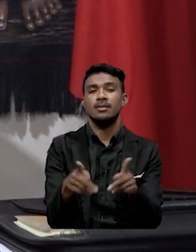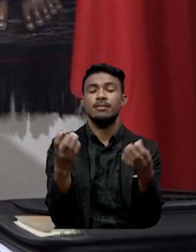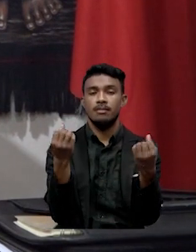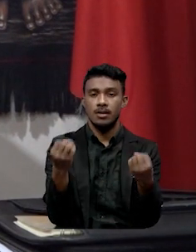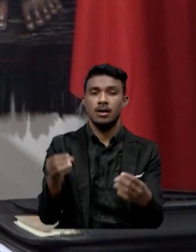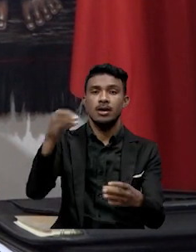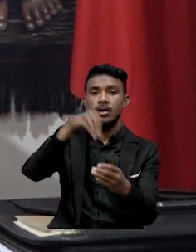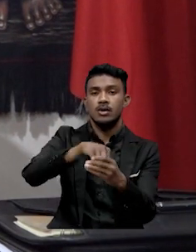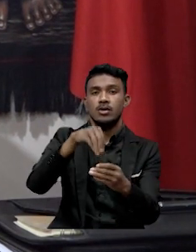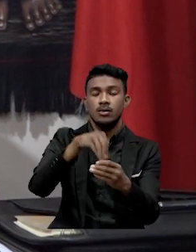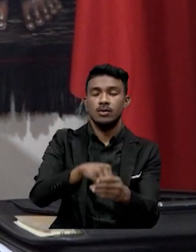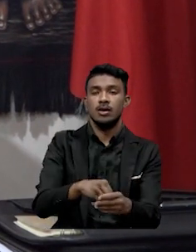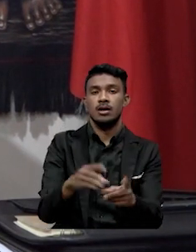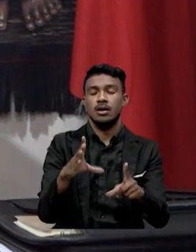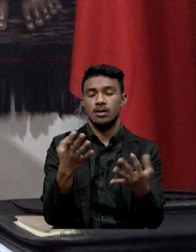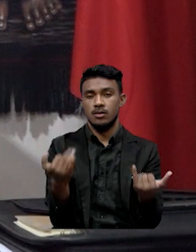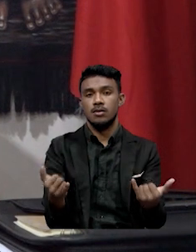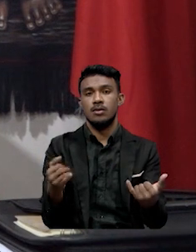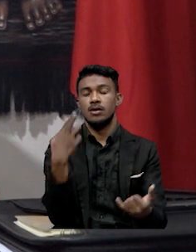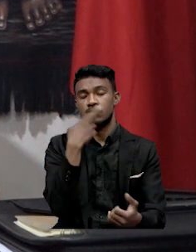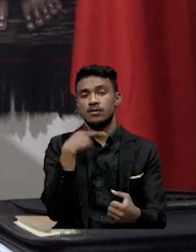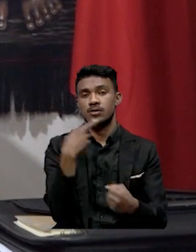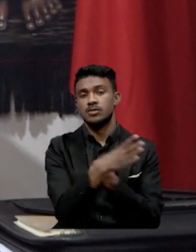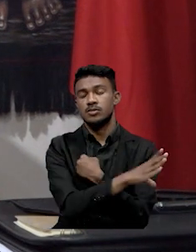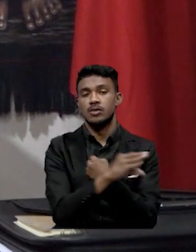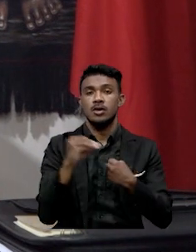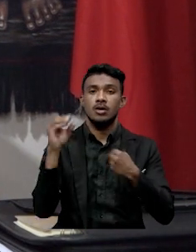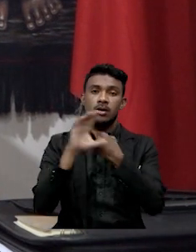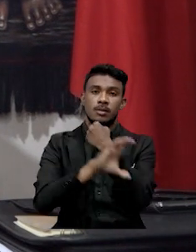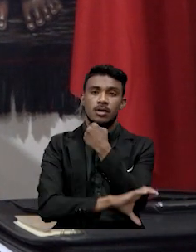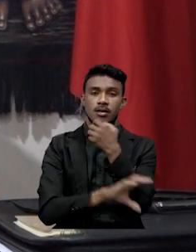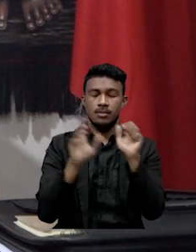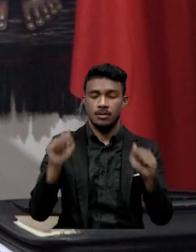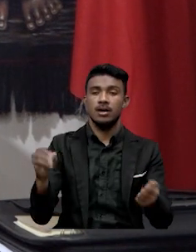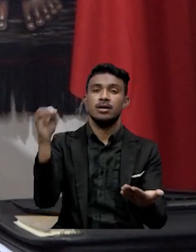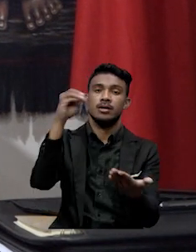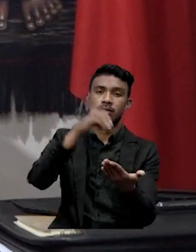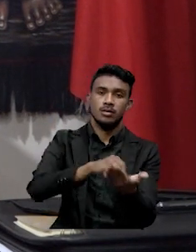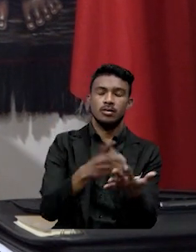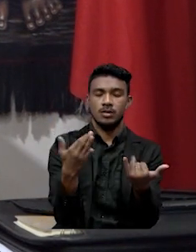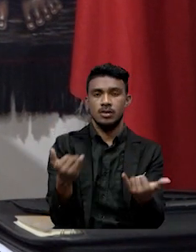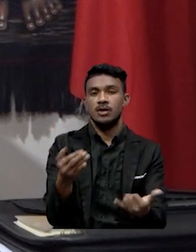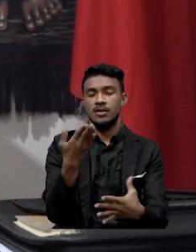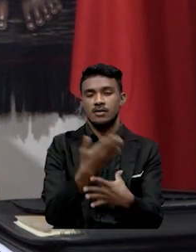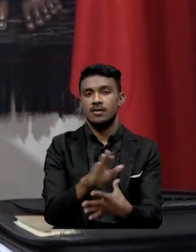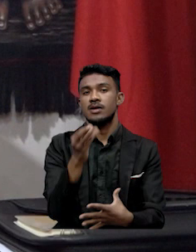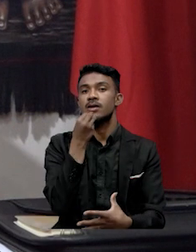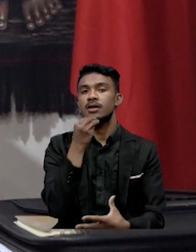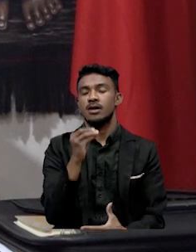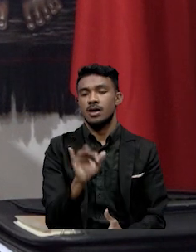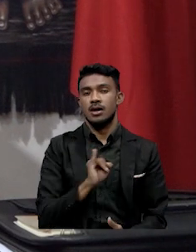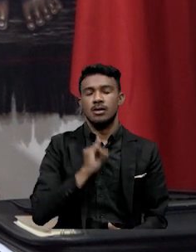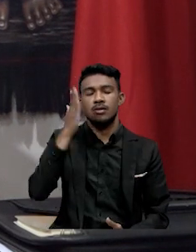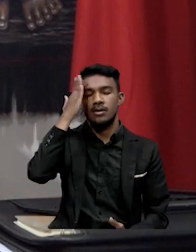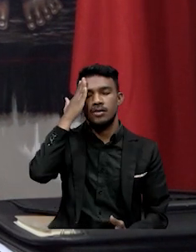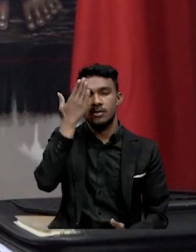E te espera que a fosse bater, né? Ele é top para tu, ele atende para a Cesta Básica de agora, né? Mas bem, a rua não é que a folha, né? Sei,